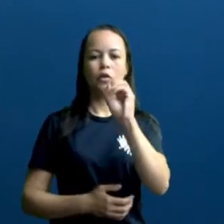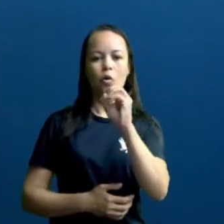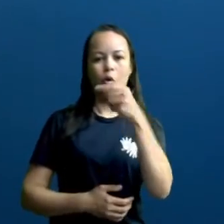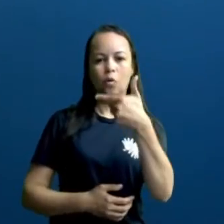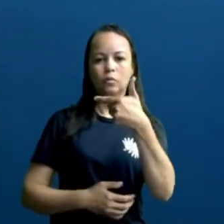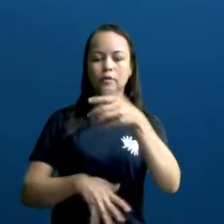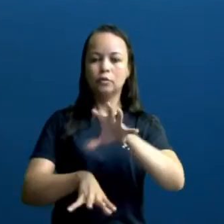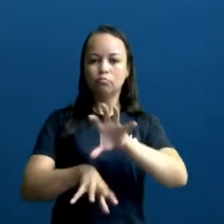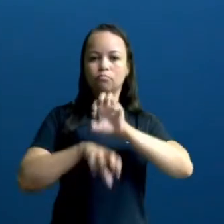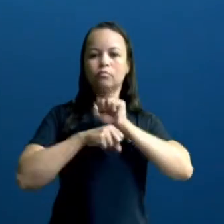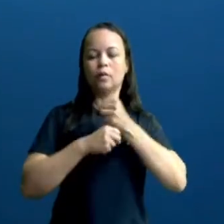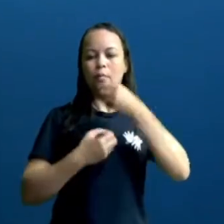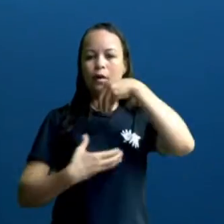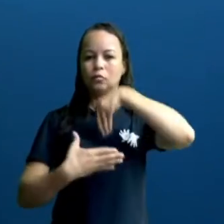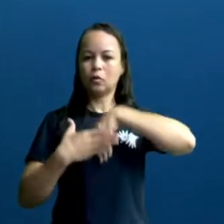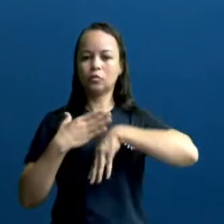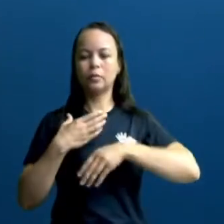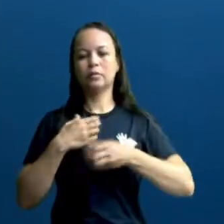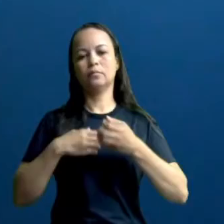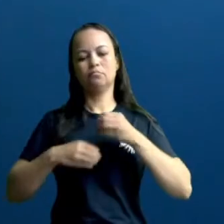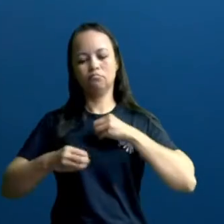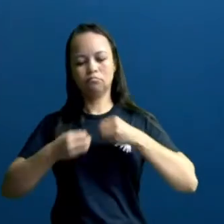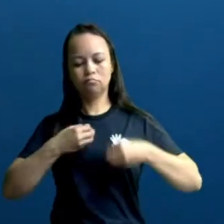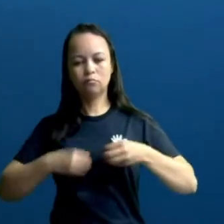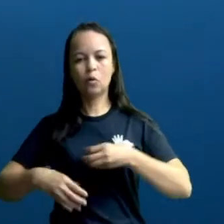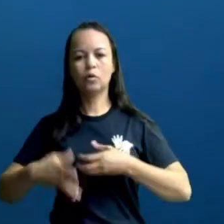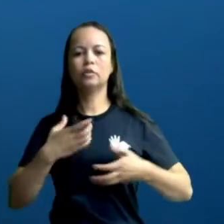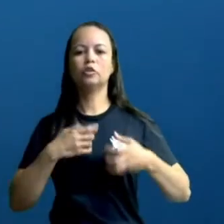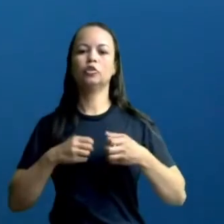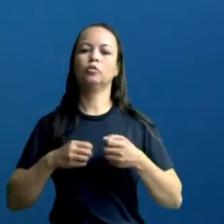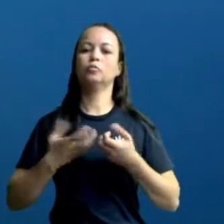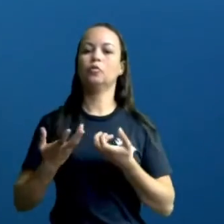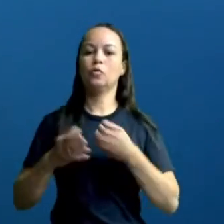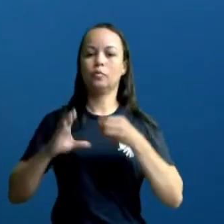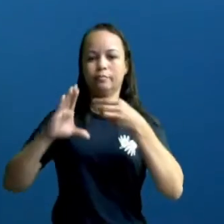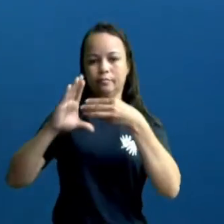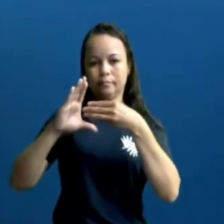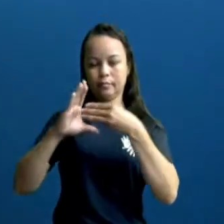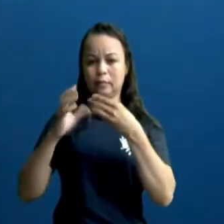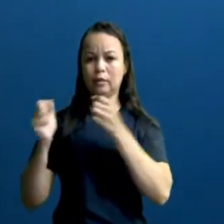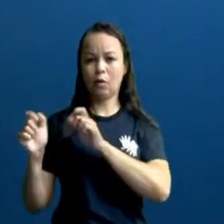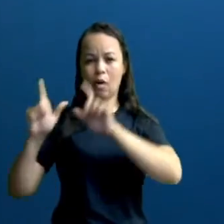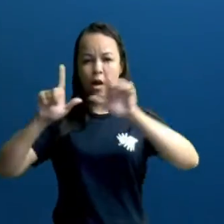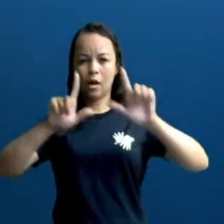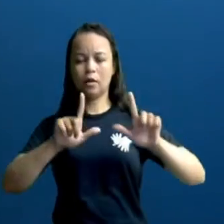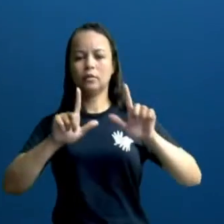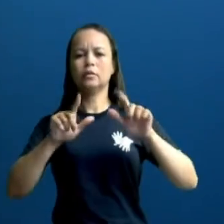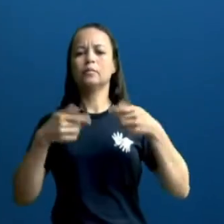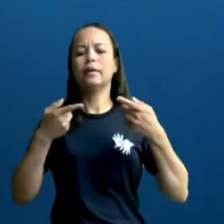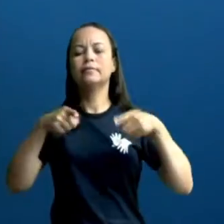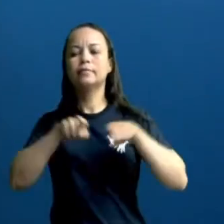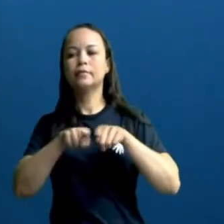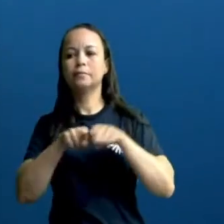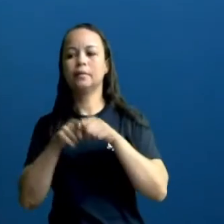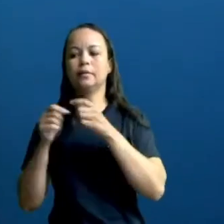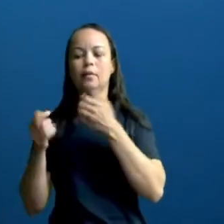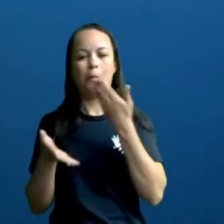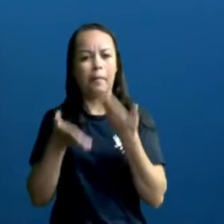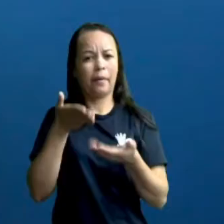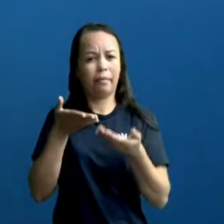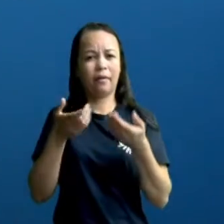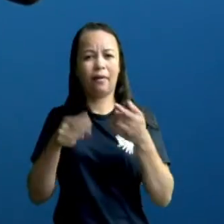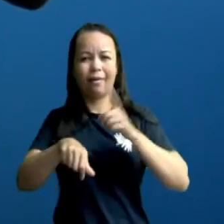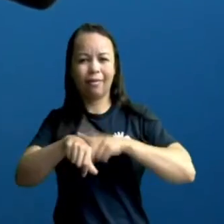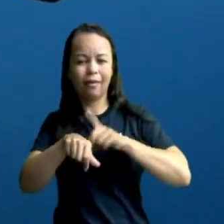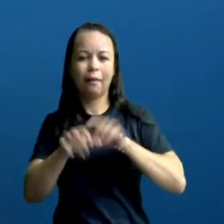nosso metabolismo celular. Dito isso, vou pedir para a produção já ir para o nosso próximo slide, para a gente também não perder tempo, para que a gente